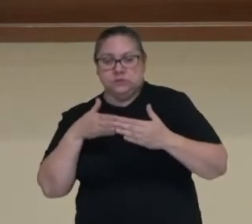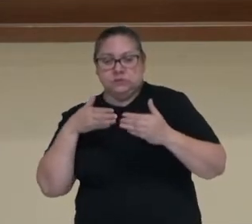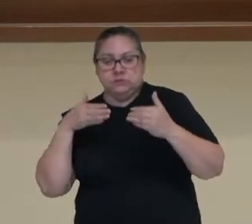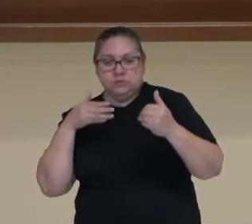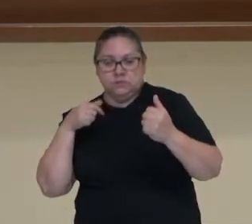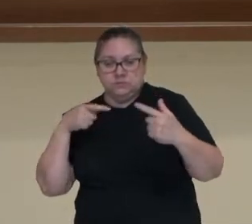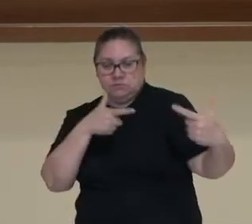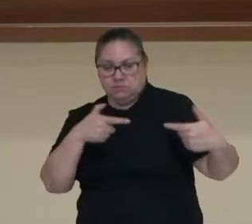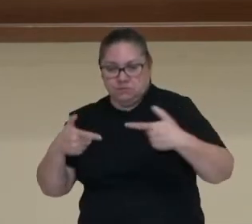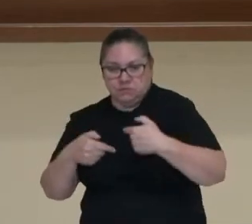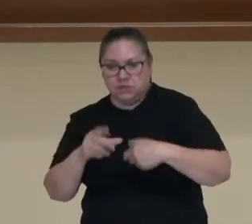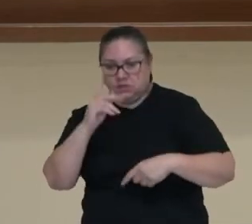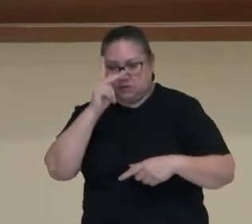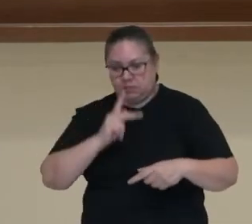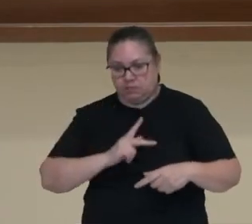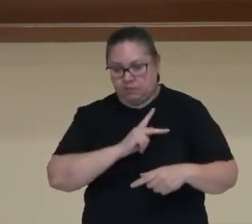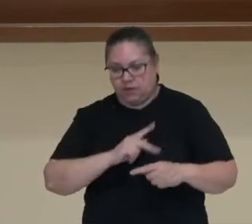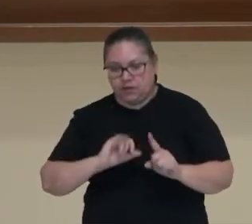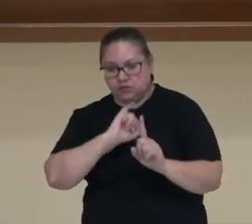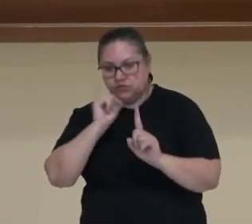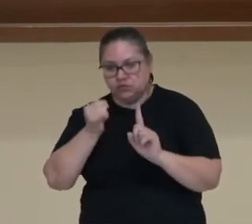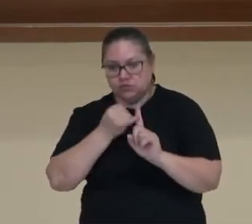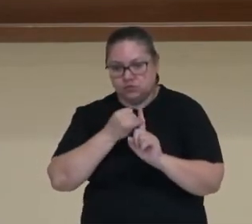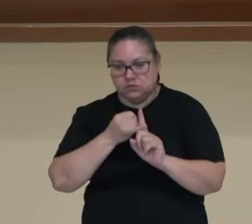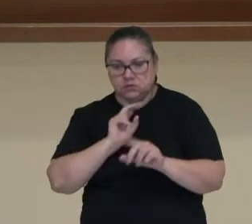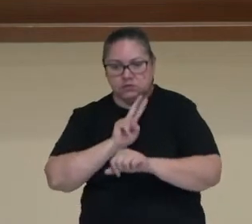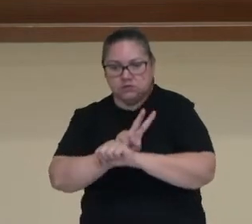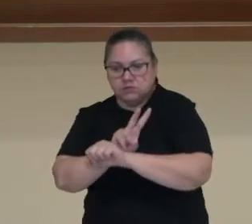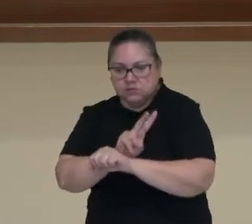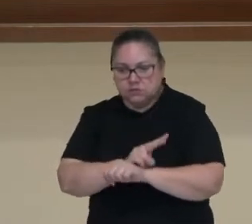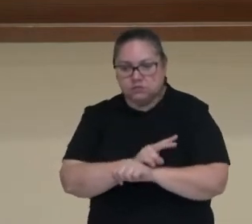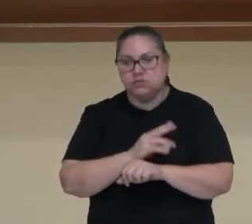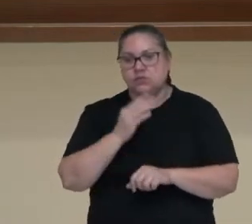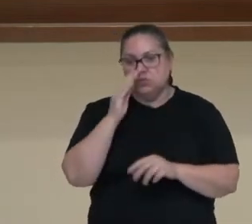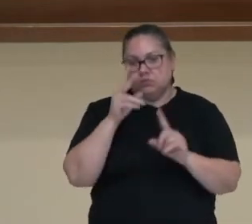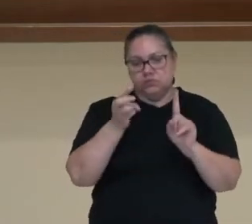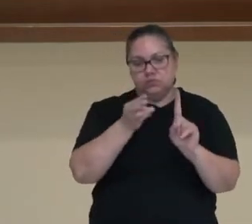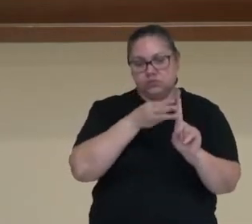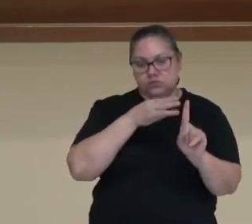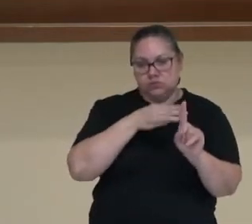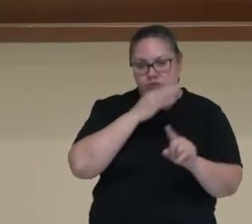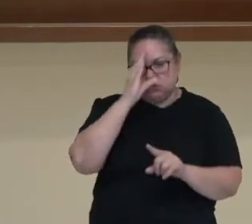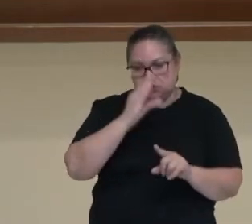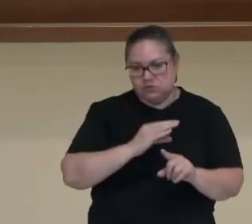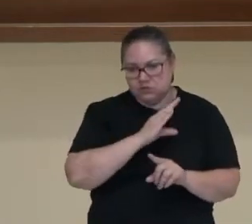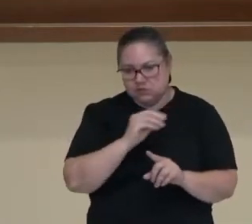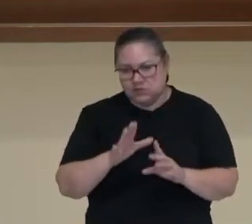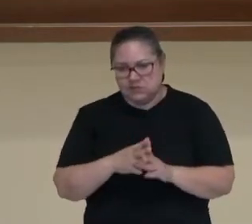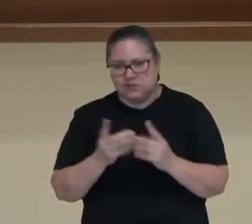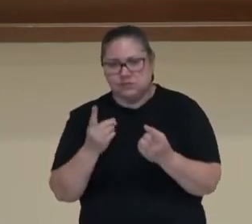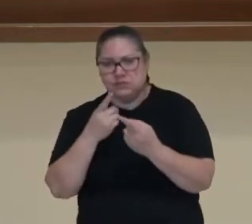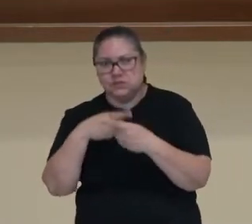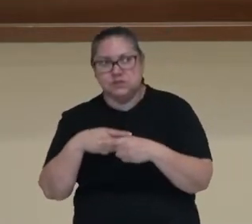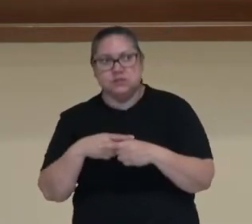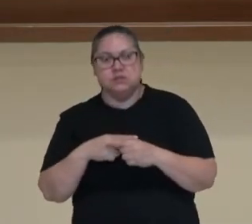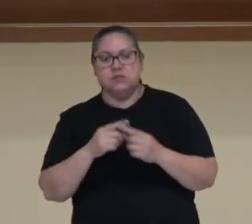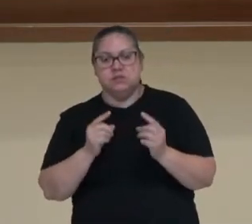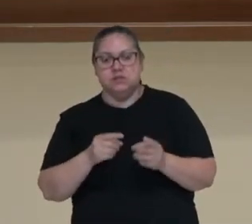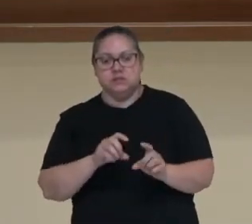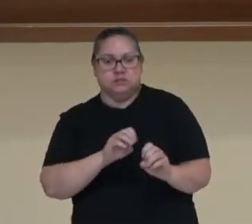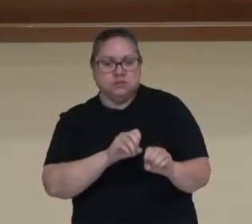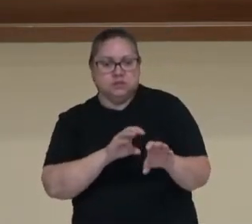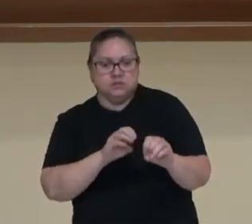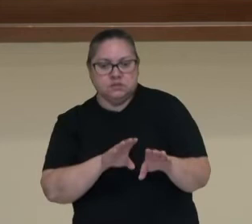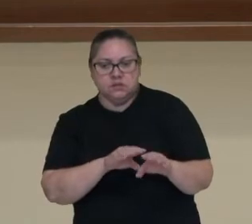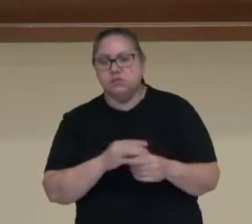confrontos entre padres jesuítas tentando defender os indígenas catequizados. Que ironia, né? Que contradição, né? Você vai lá, catequiza o